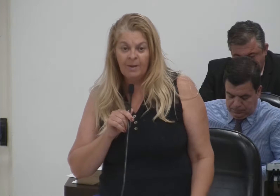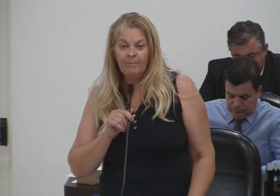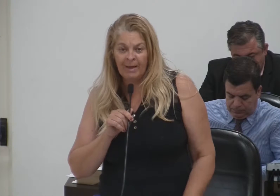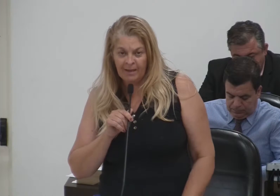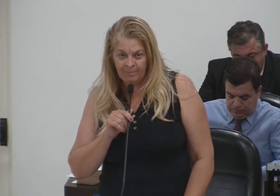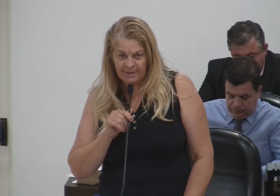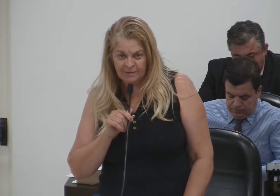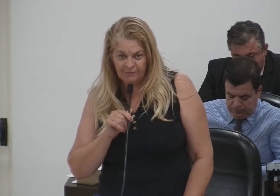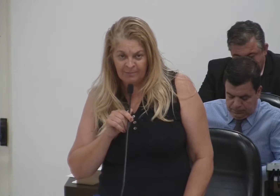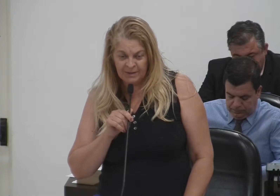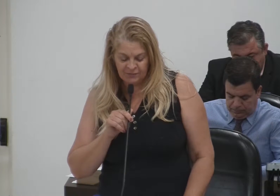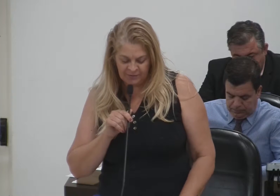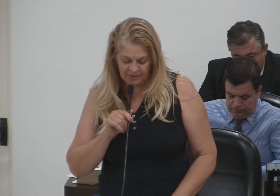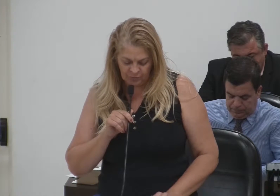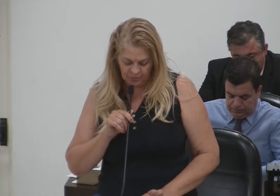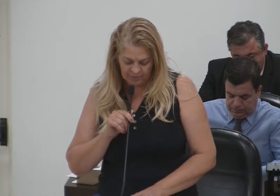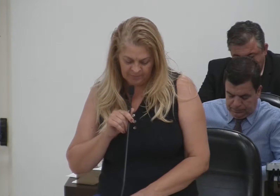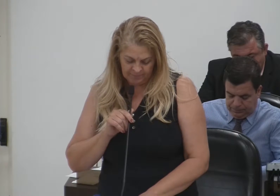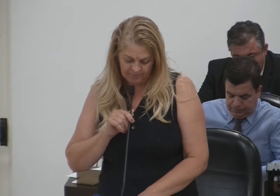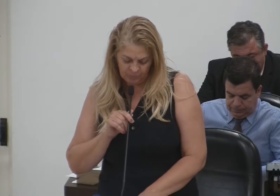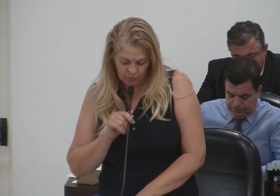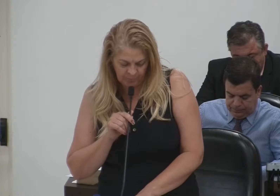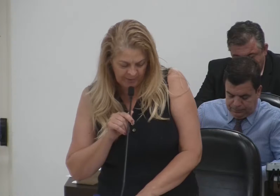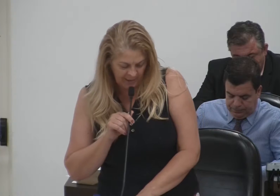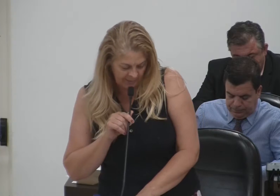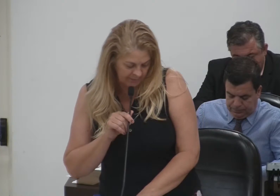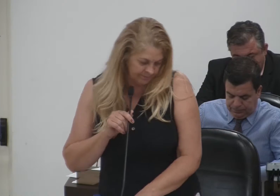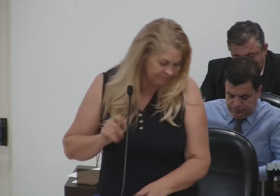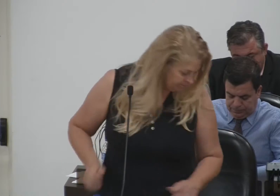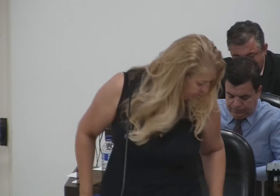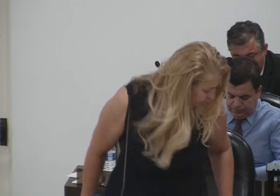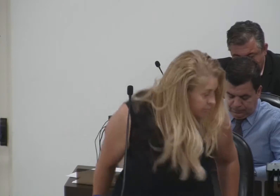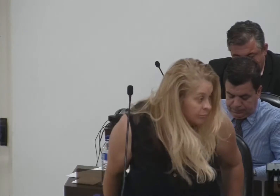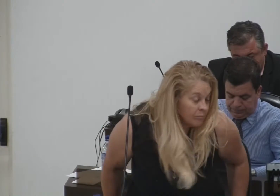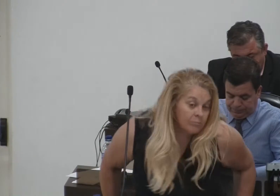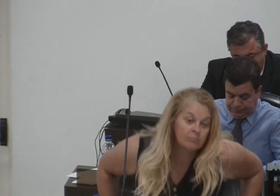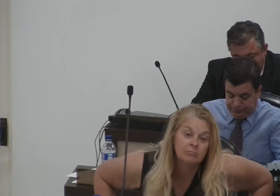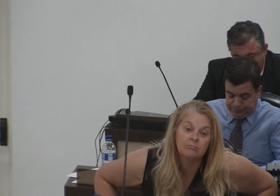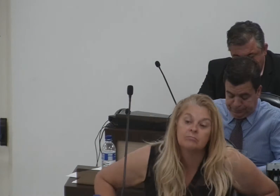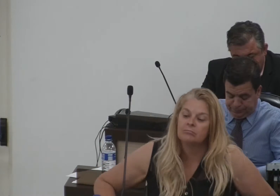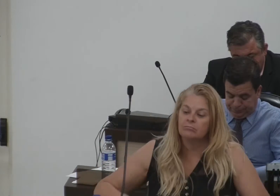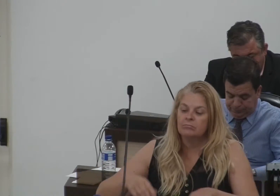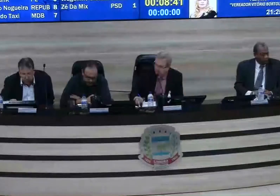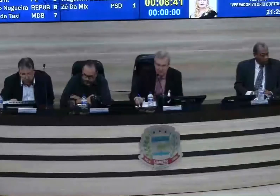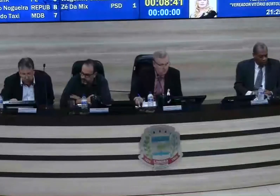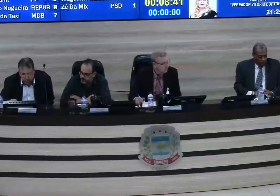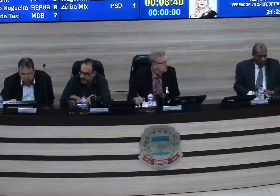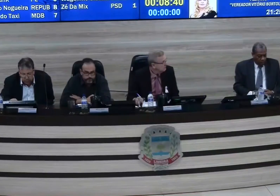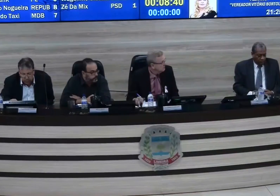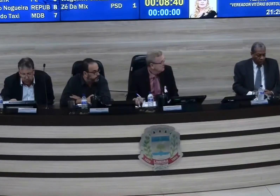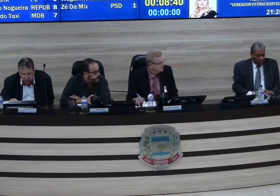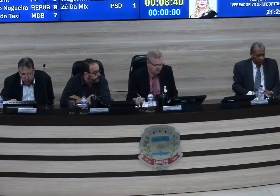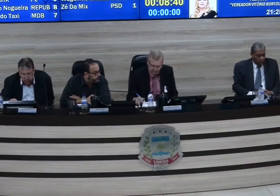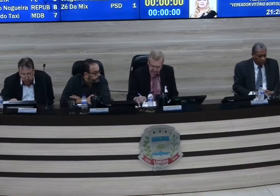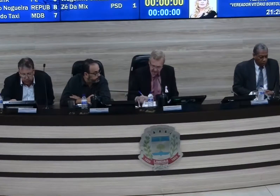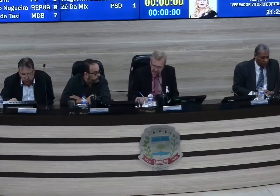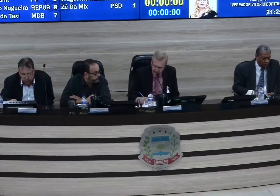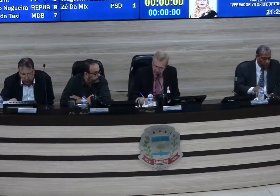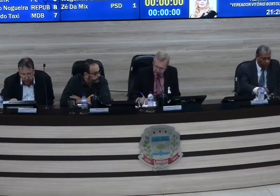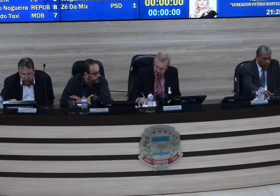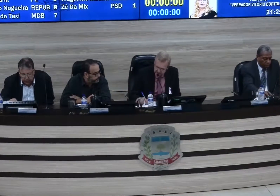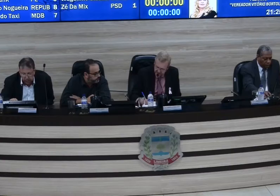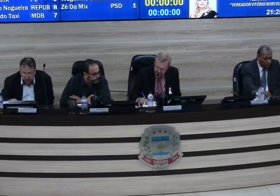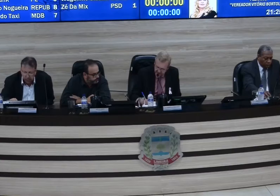população. Parabéns novamente, vereador. Muito obrigada. Mais algum vereador? Eu gostaria.